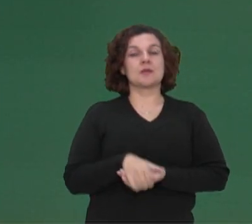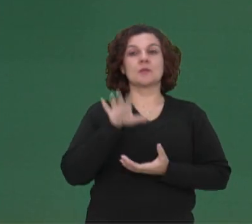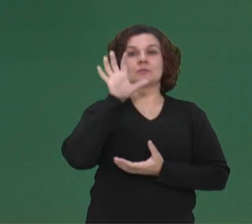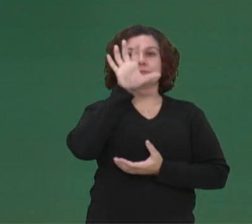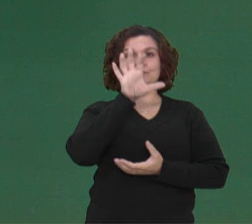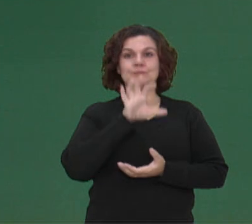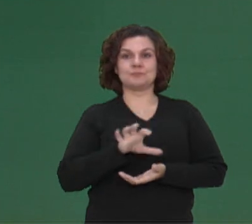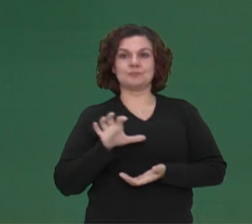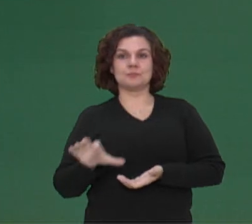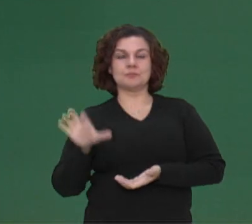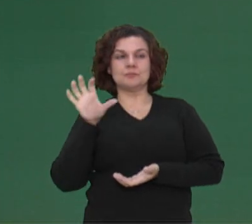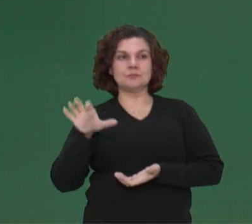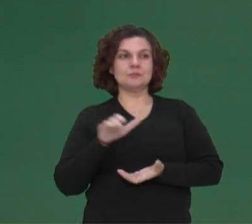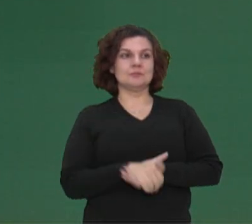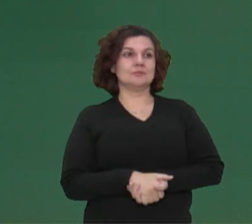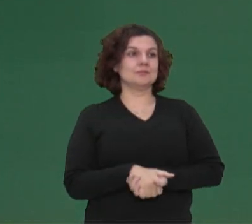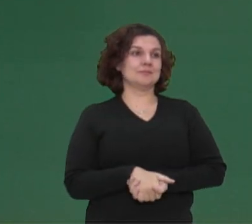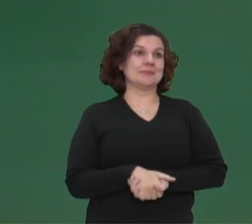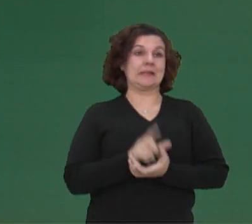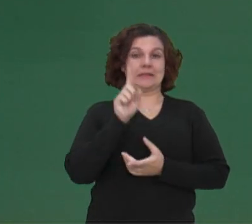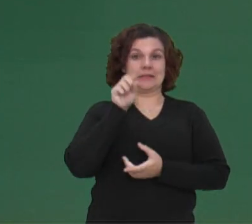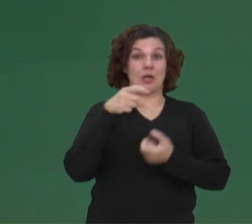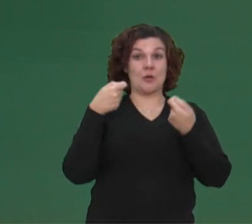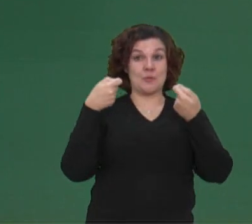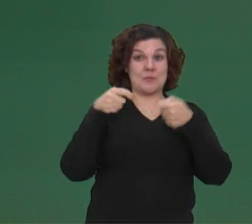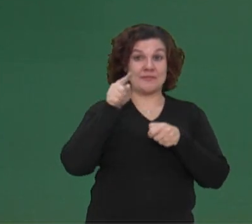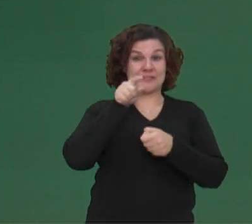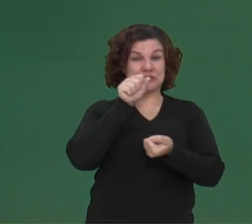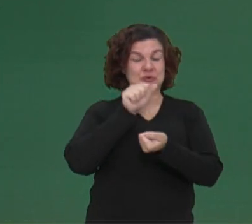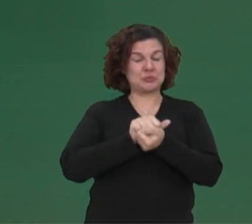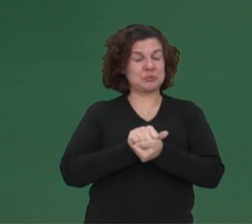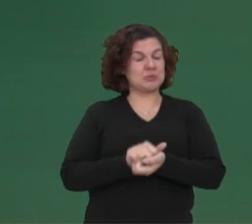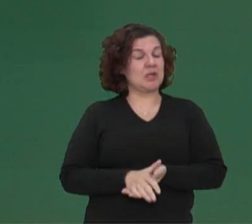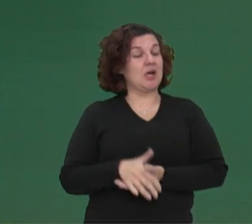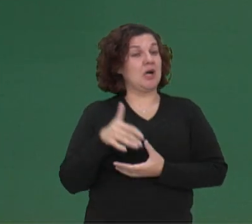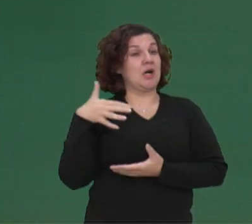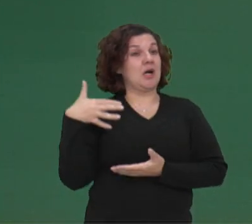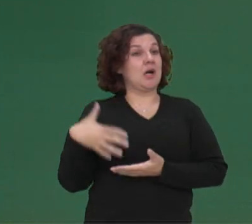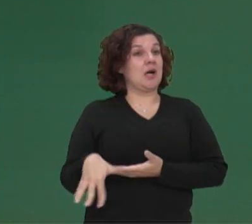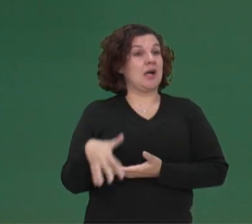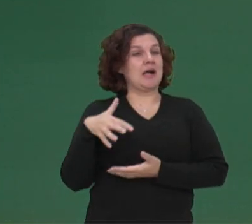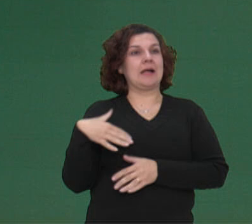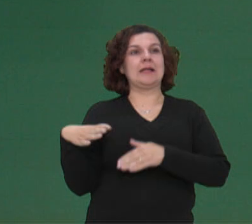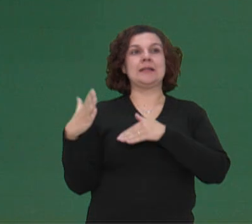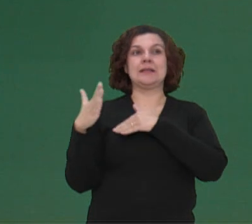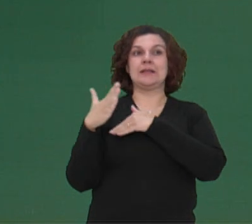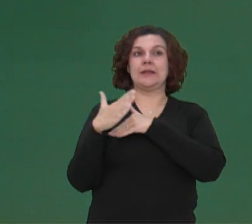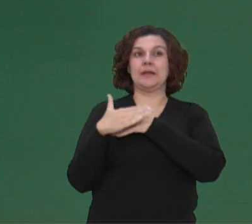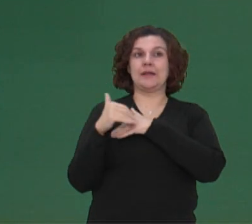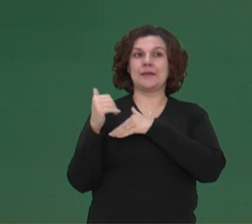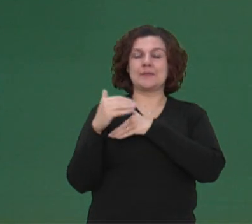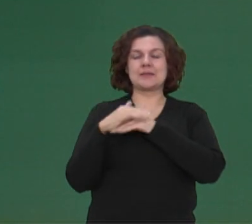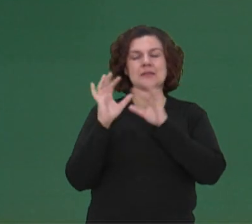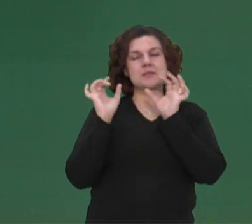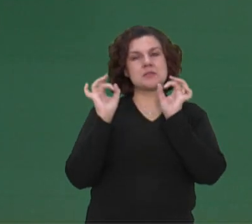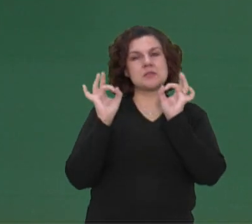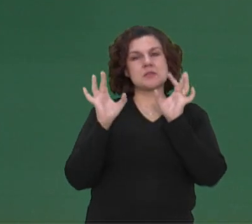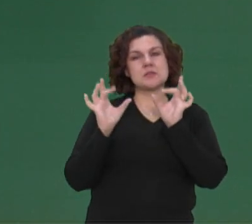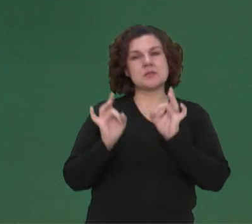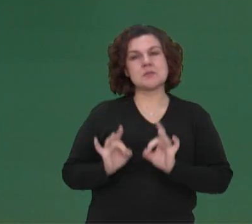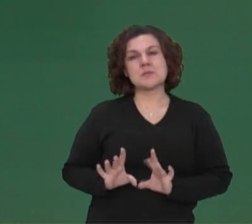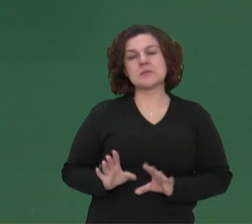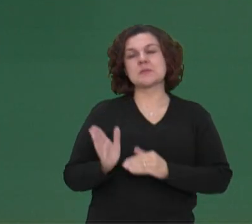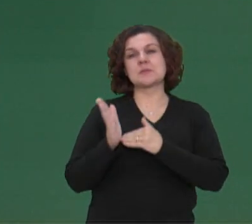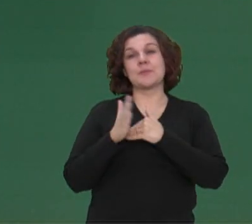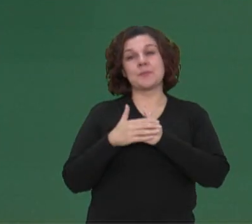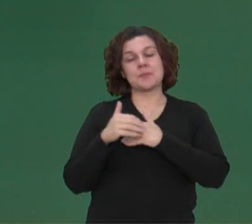regionais. Preciso de você junto. Cara, essa parte aqui, ó, foi com carinho preparado para vocês. Preste